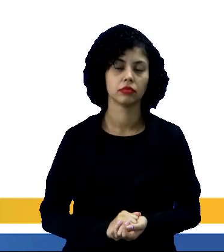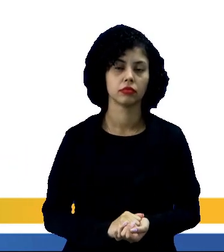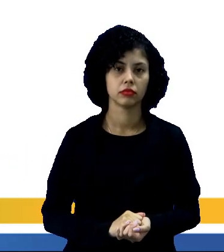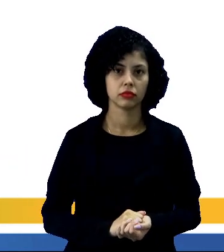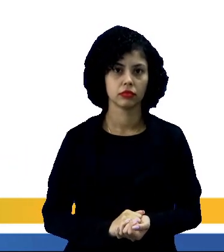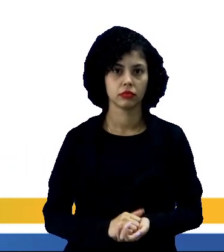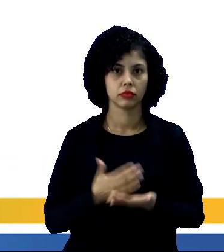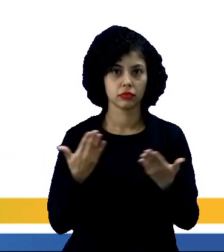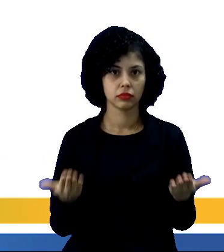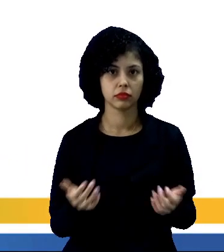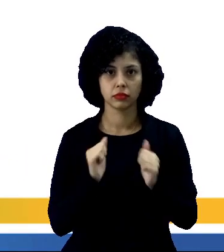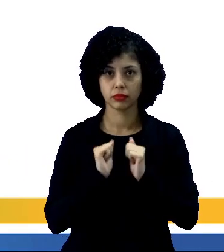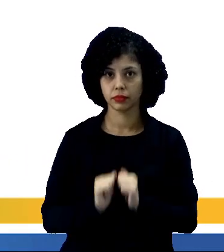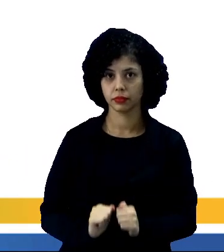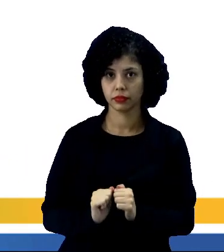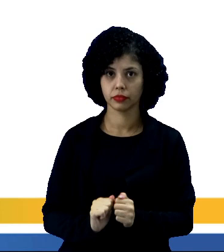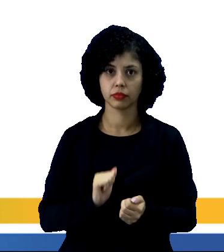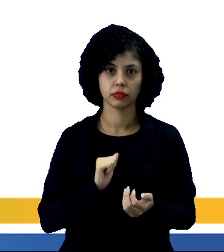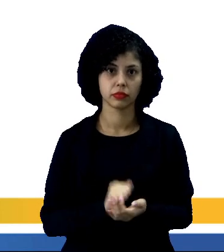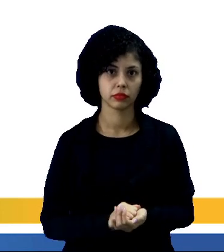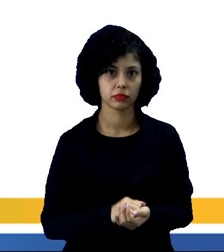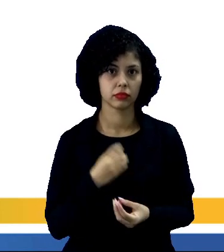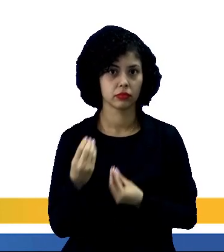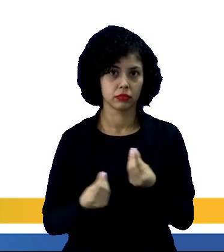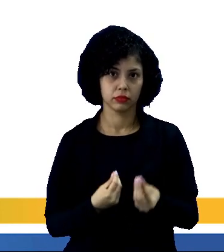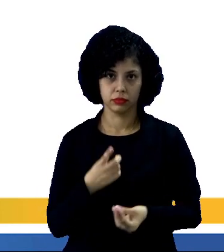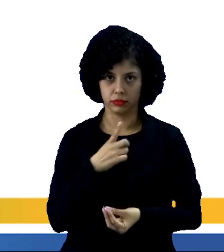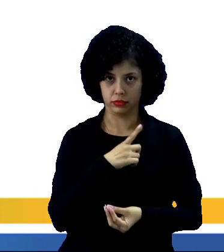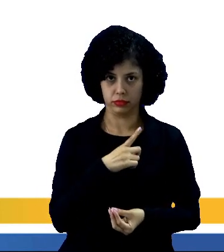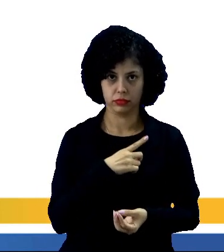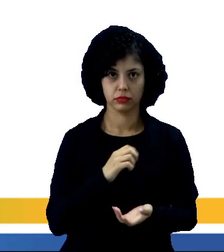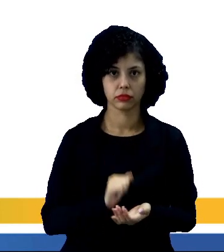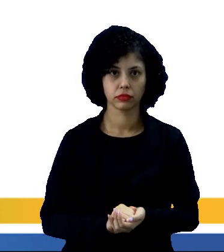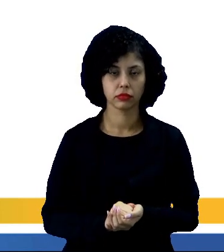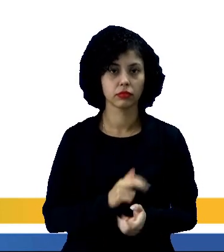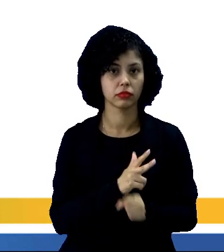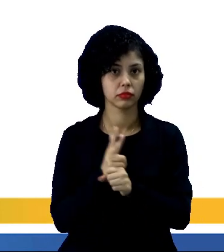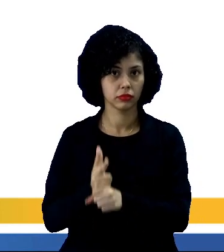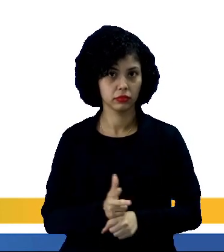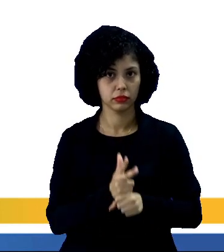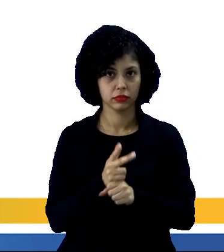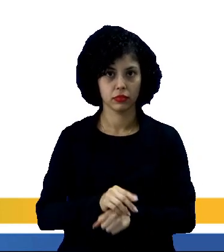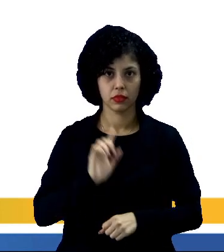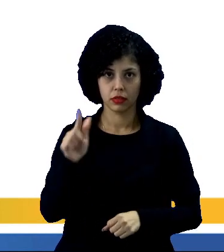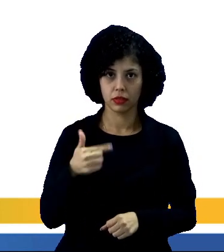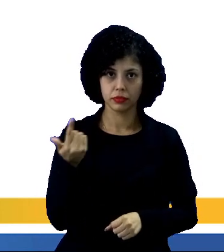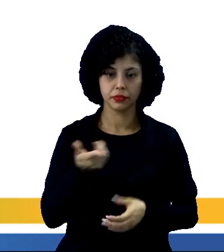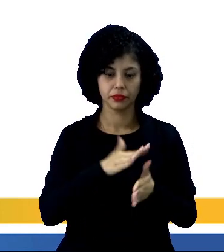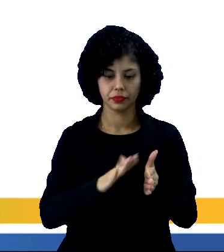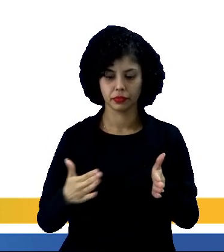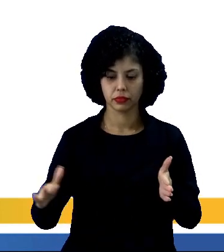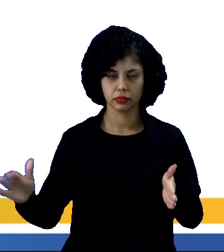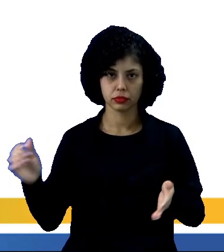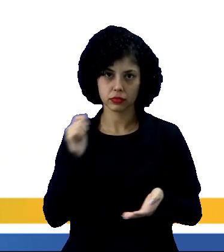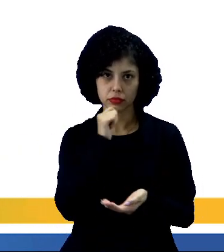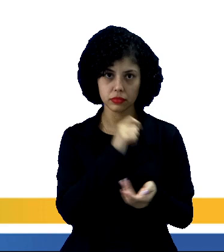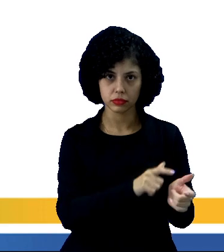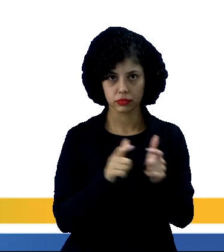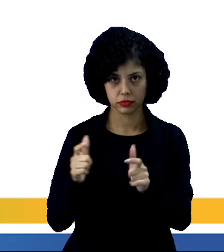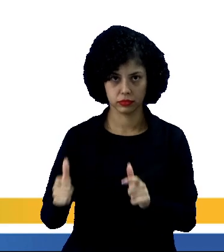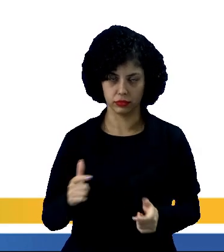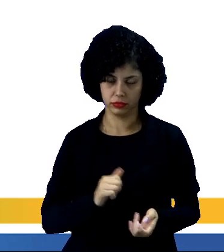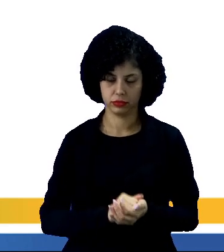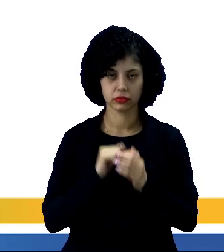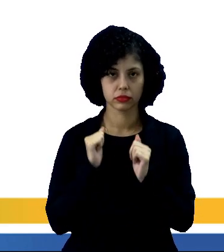né? Então aí eu posso, como eu tenho ali, posso gravar aquela onda em um local,